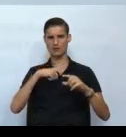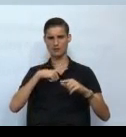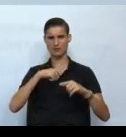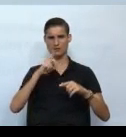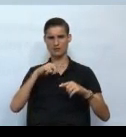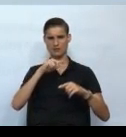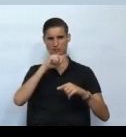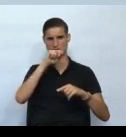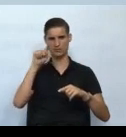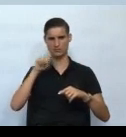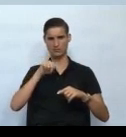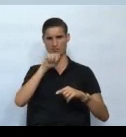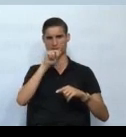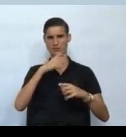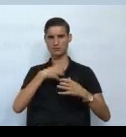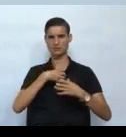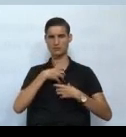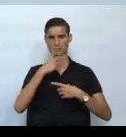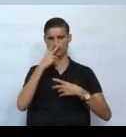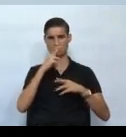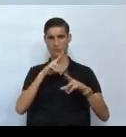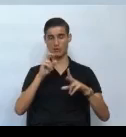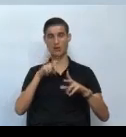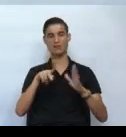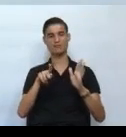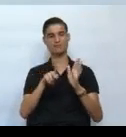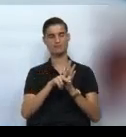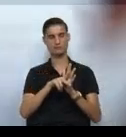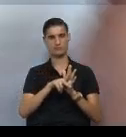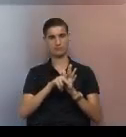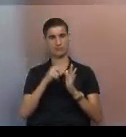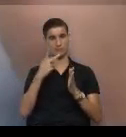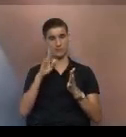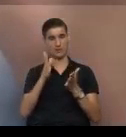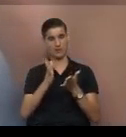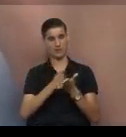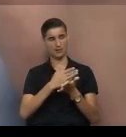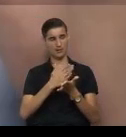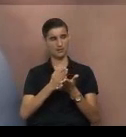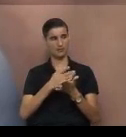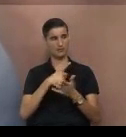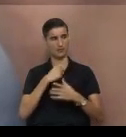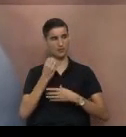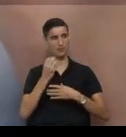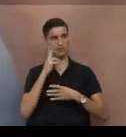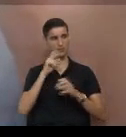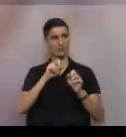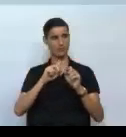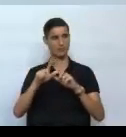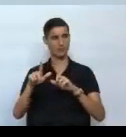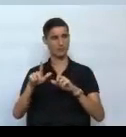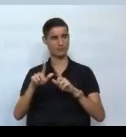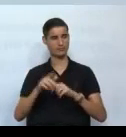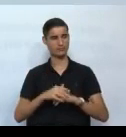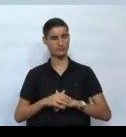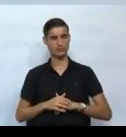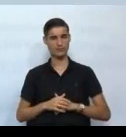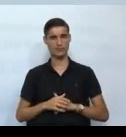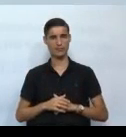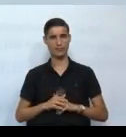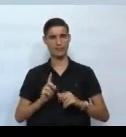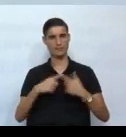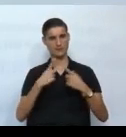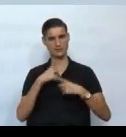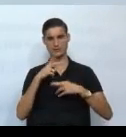quadrado, tá? Então, algumas condições que a gente vai ter que trabalhar. No seu livro, ele vai estar assim, ó. Tá? Mas ele tem o